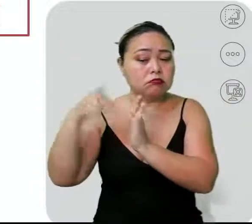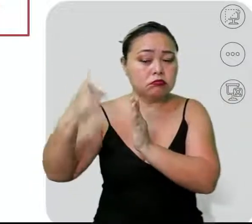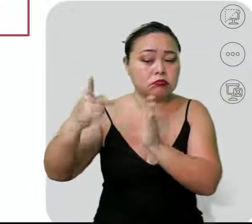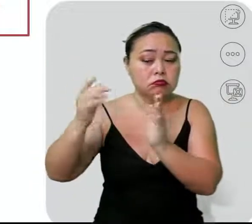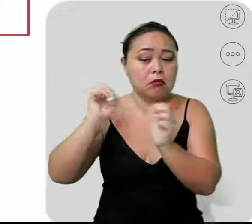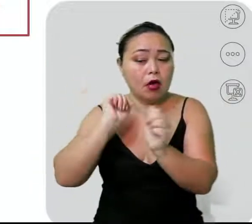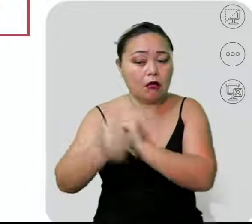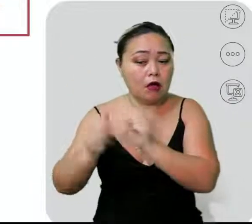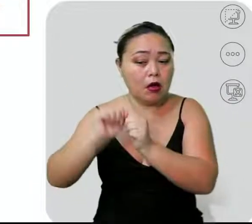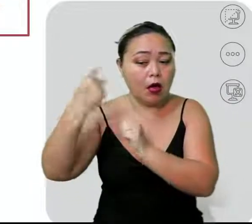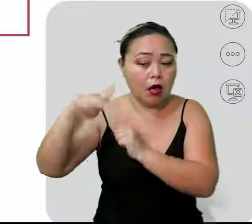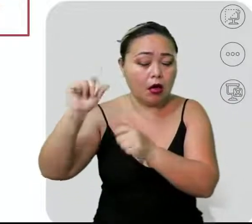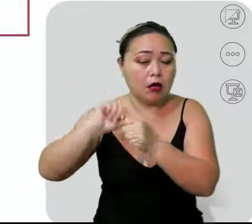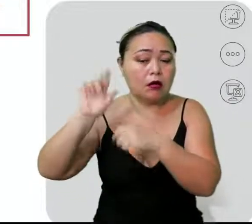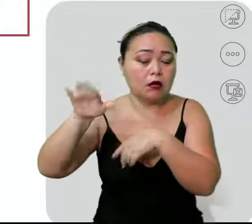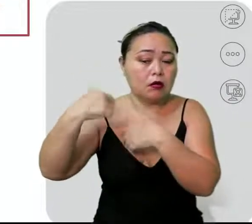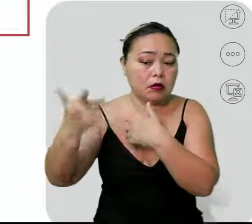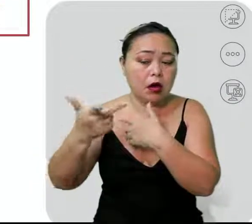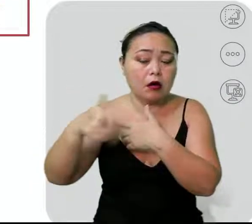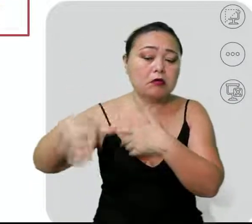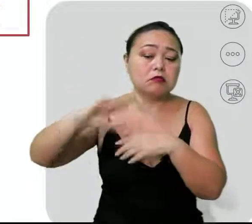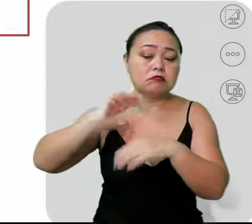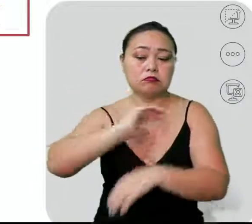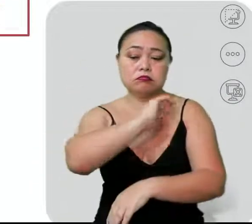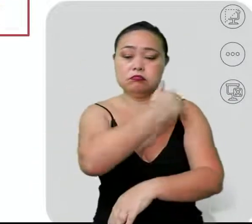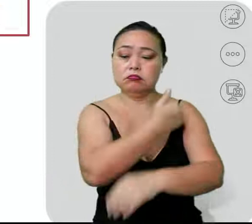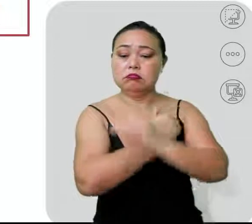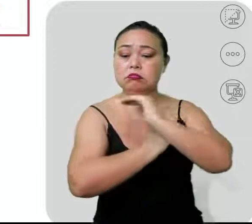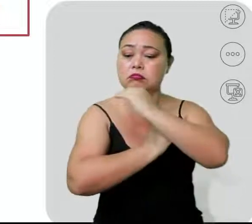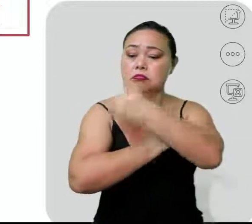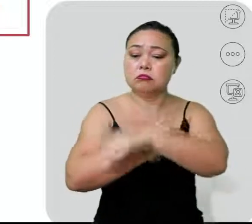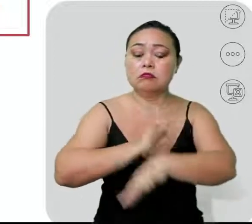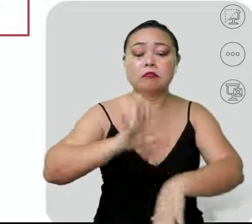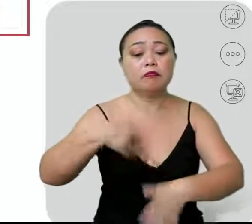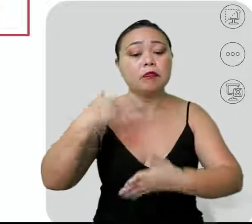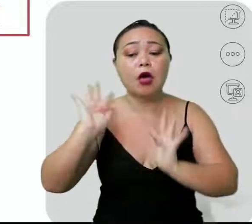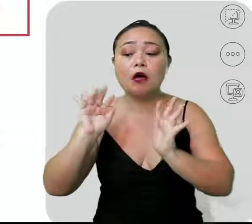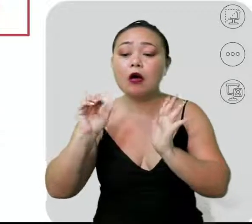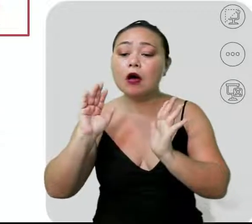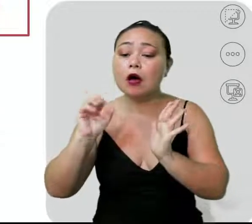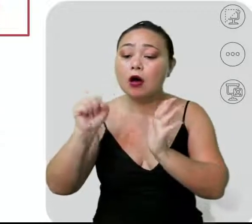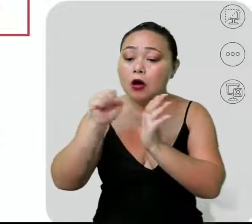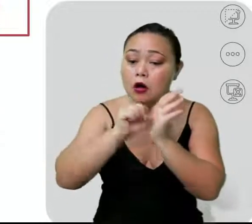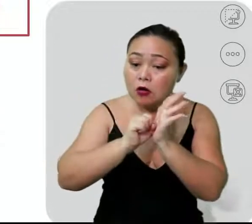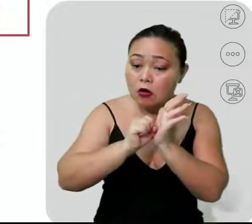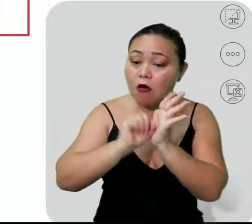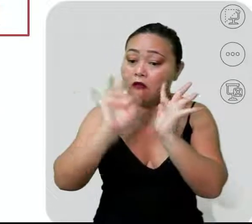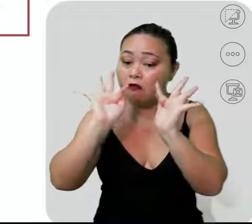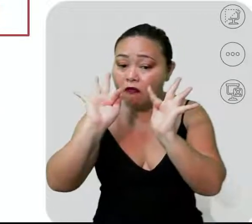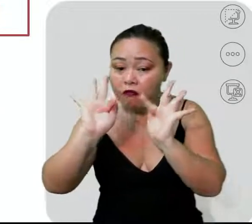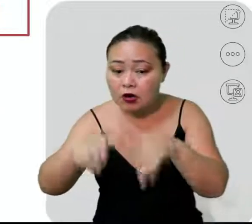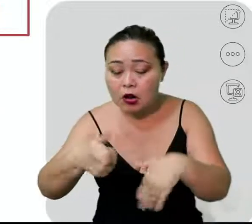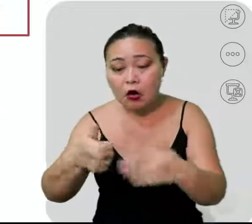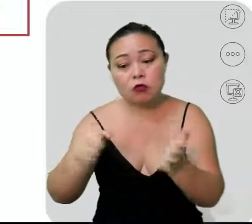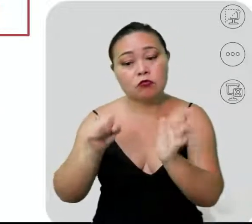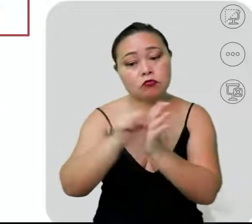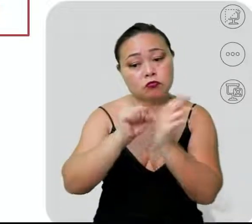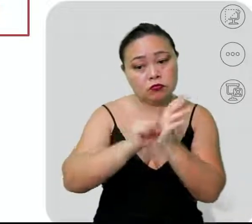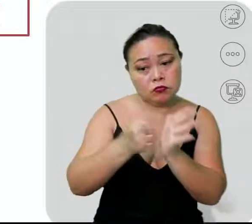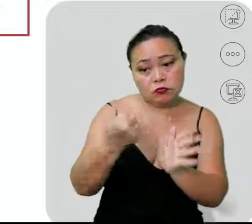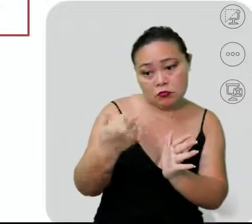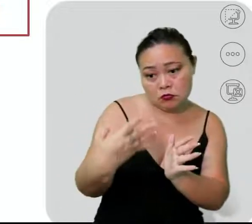que era dado a esses esses nobres os séculos finais da Baixa Idade Média é do 15